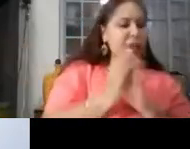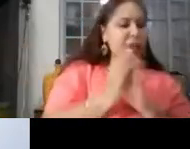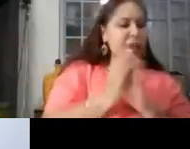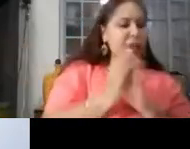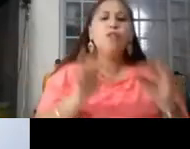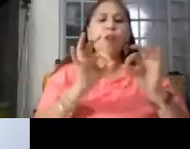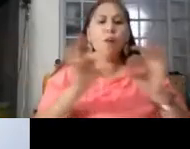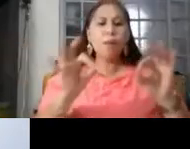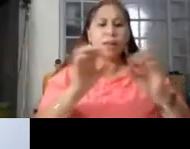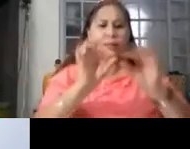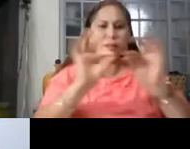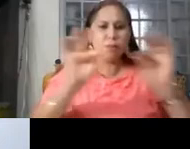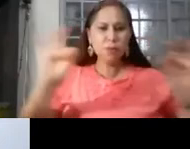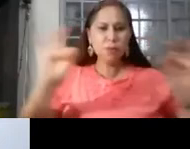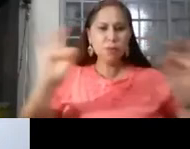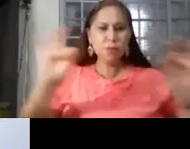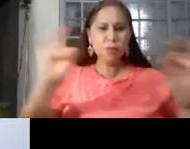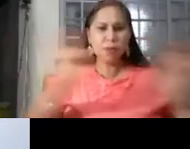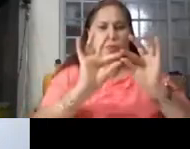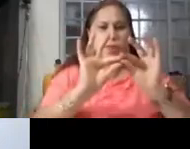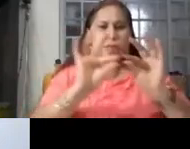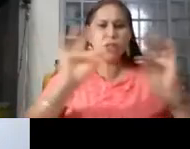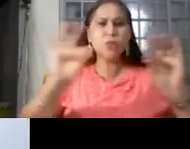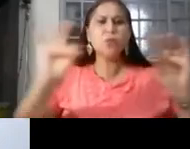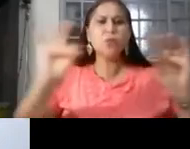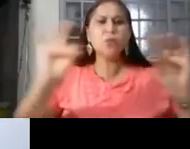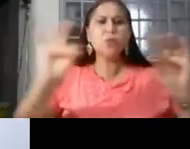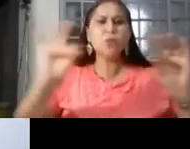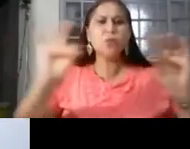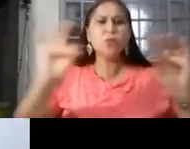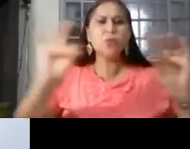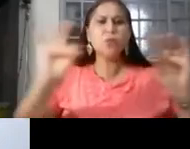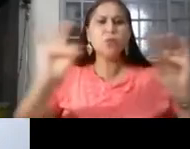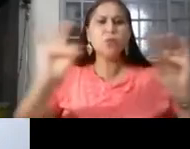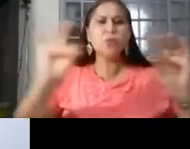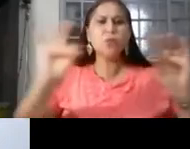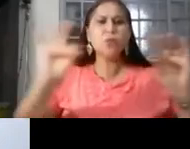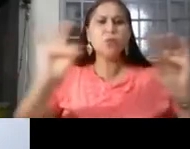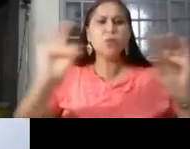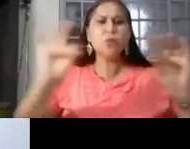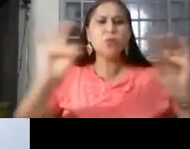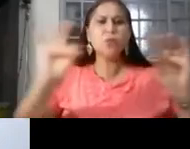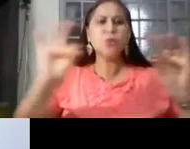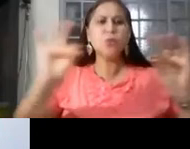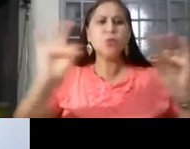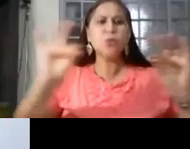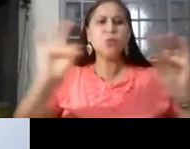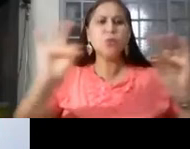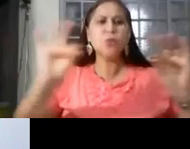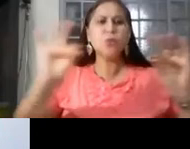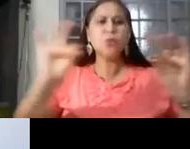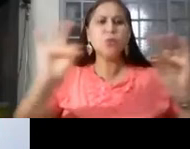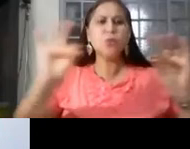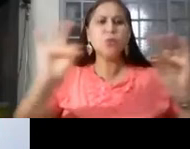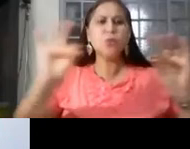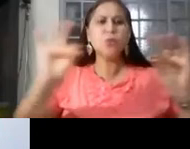corrente do formalismo, como se estrutura a frase, ou se ele quer seguir a